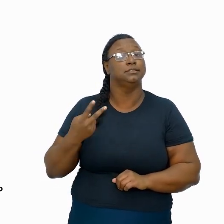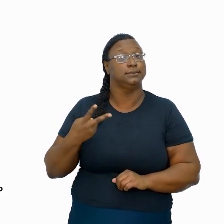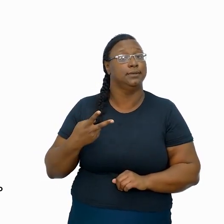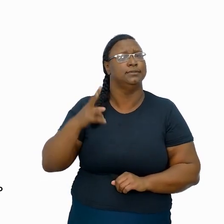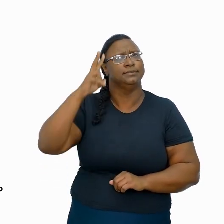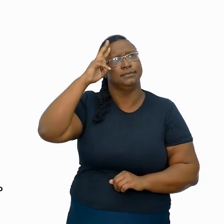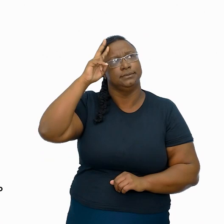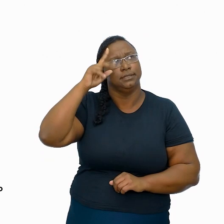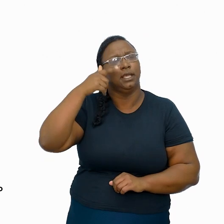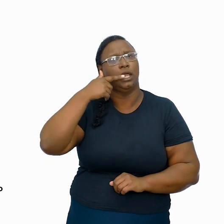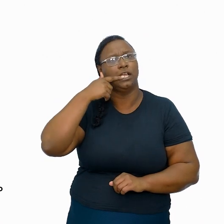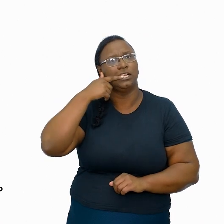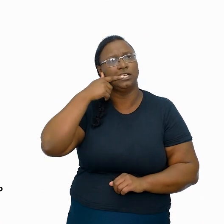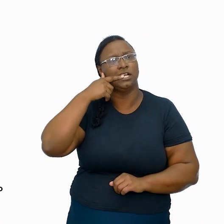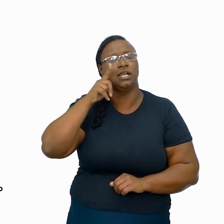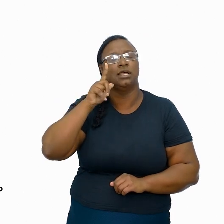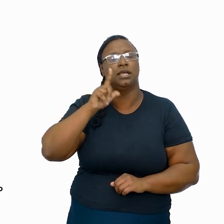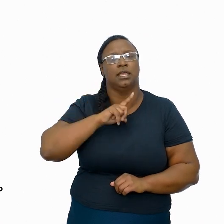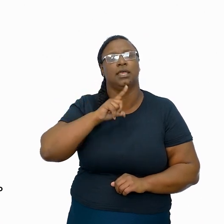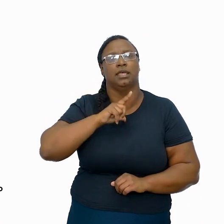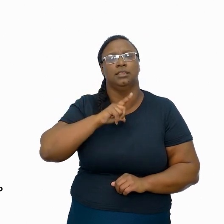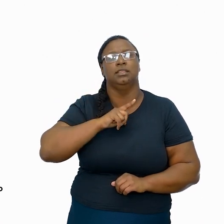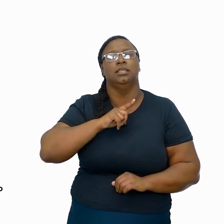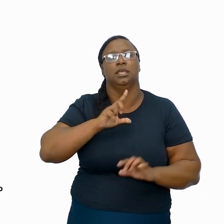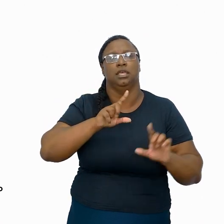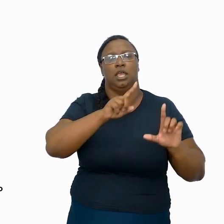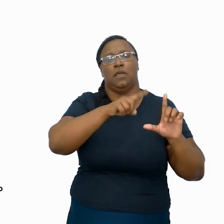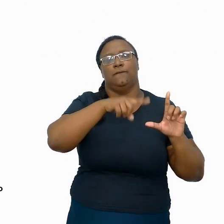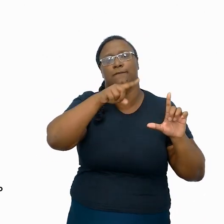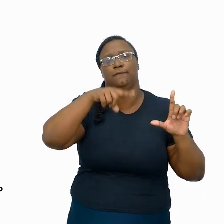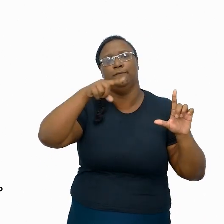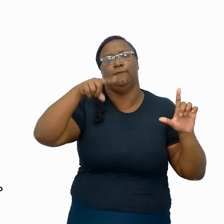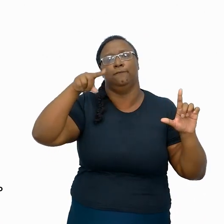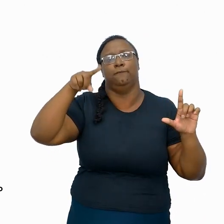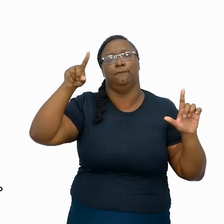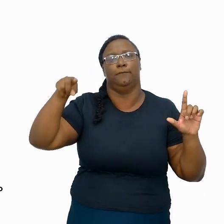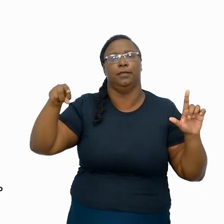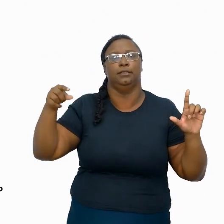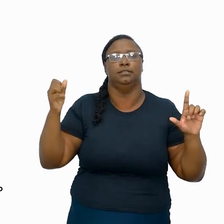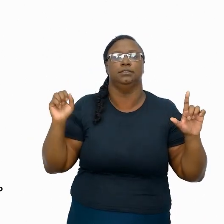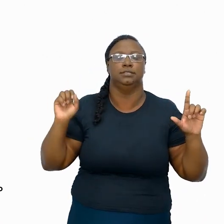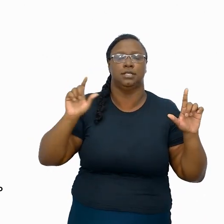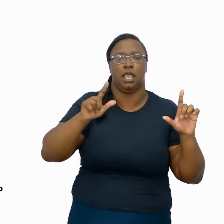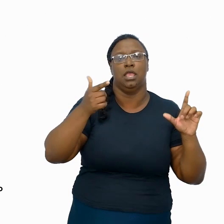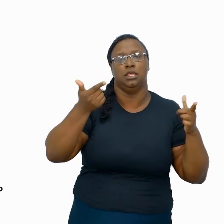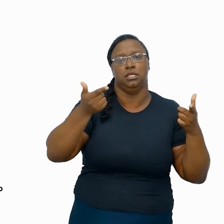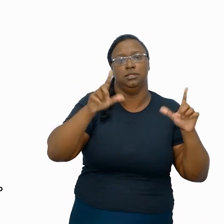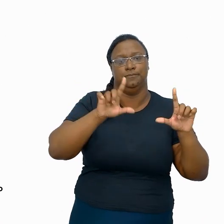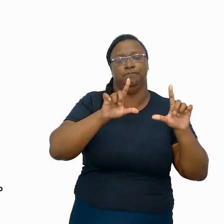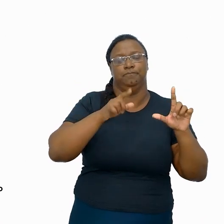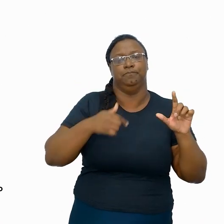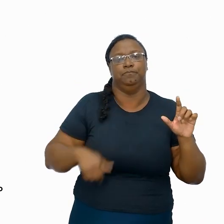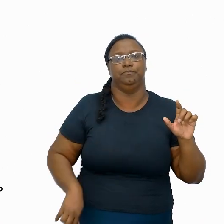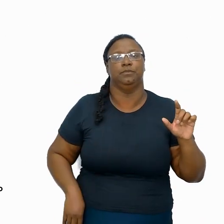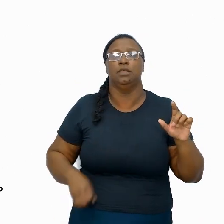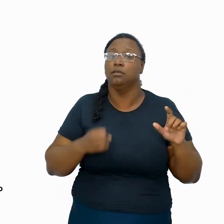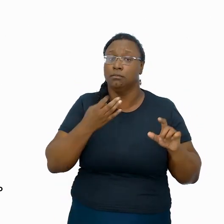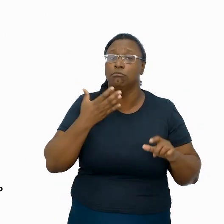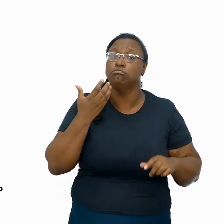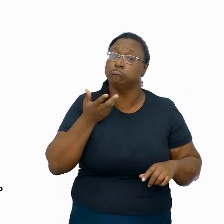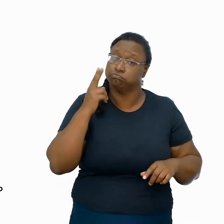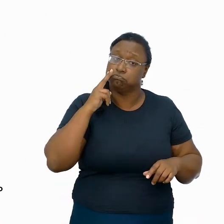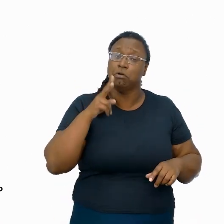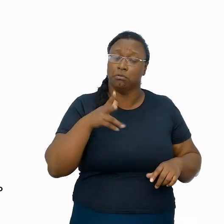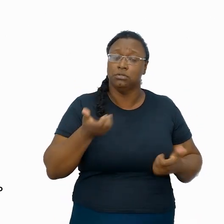eu me lembre, tem alguns infográficos desse site e vale a pena dar uma